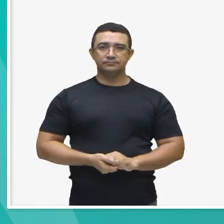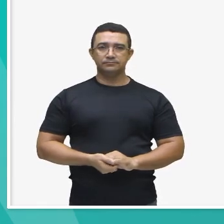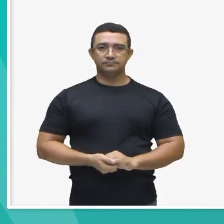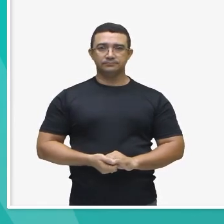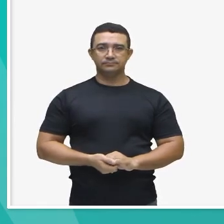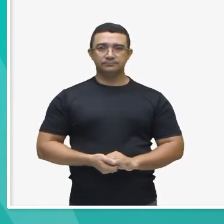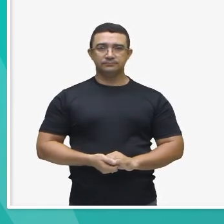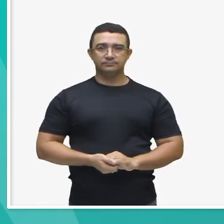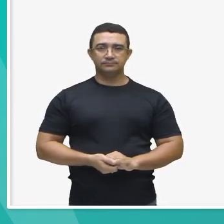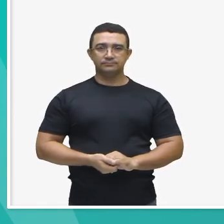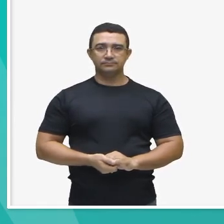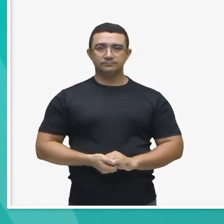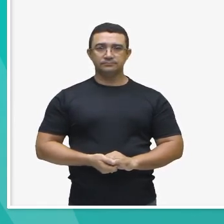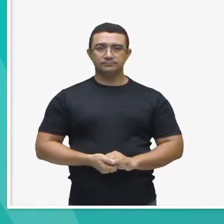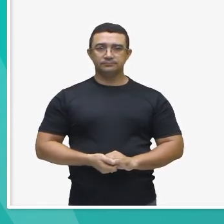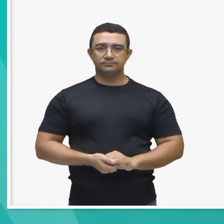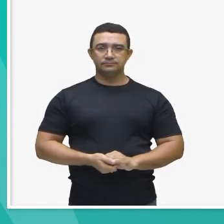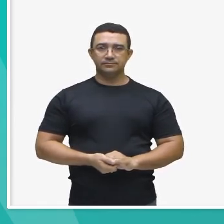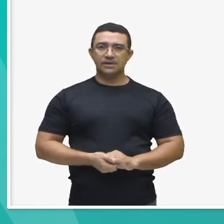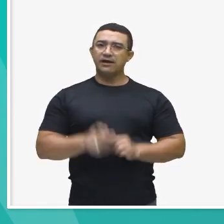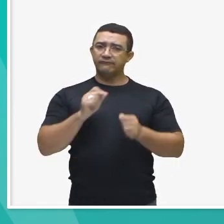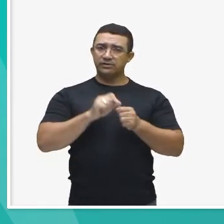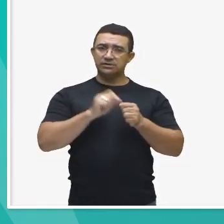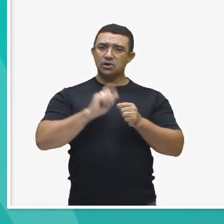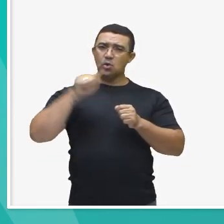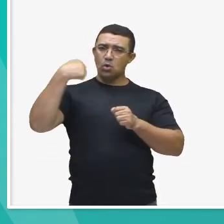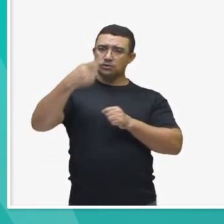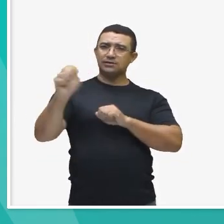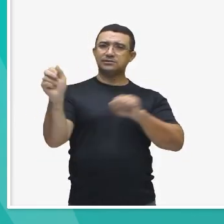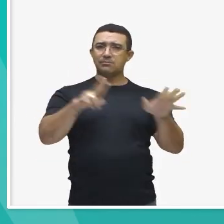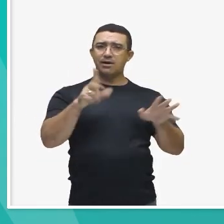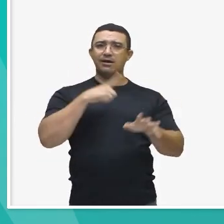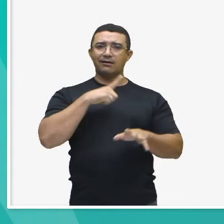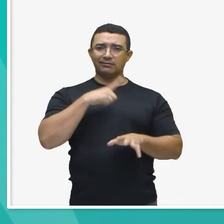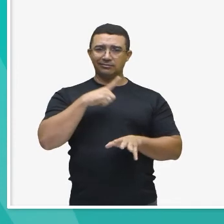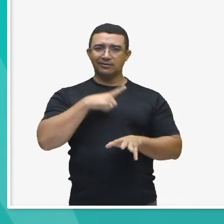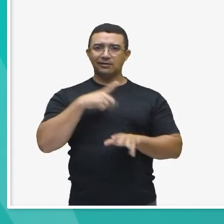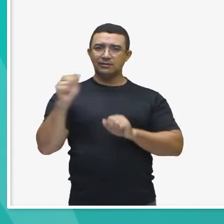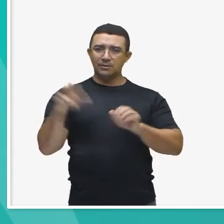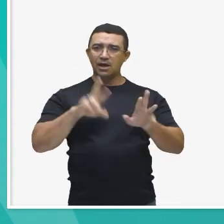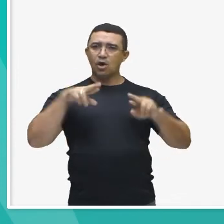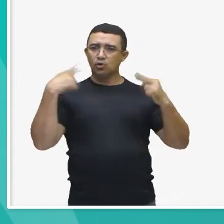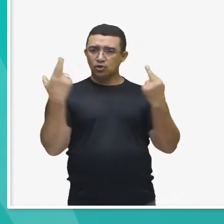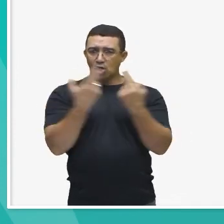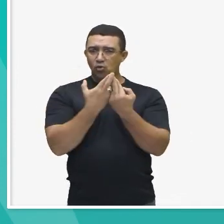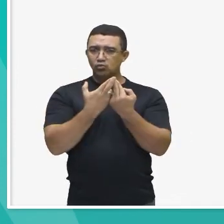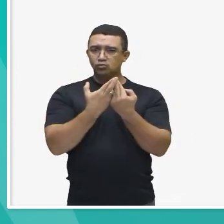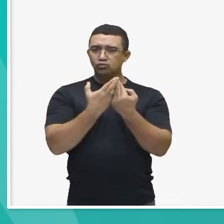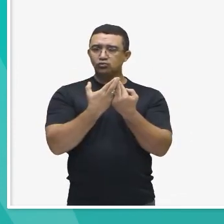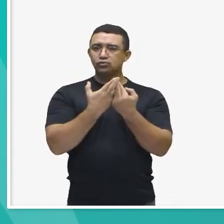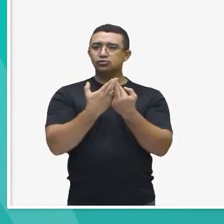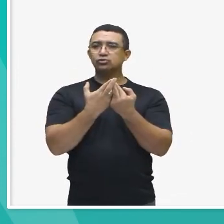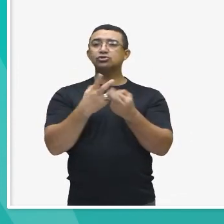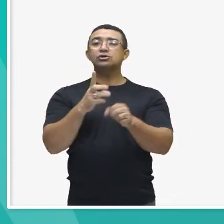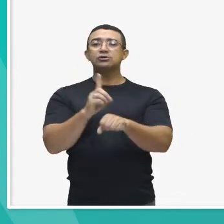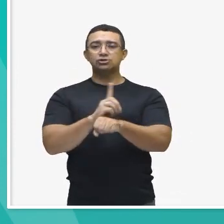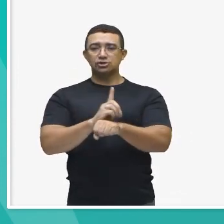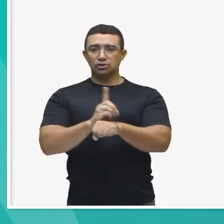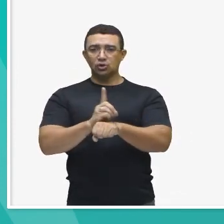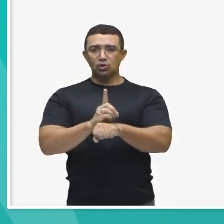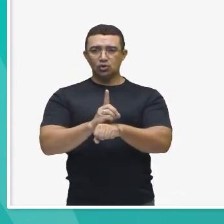realizar-se na próxima semana uma reunião dos dirigentes dos clubes. Então, vejam só,